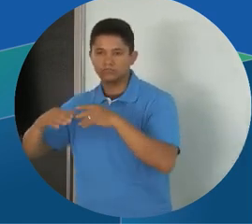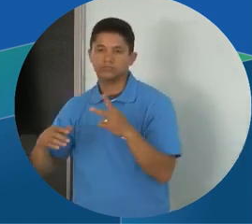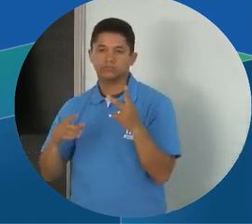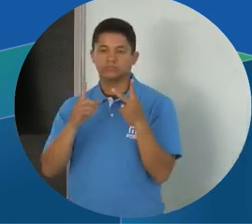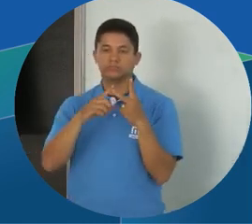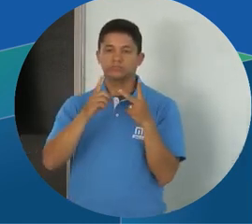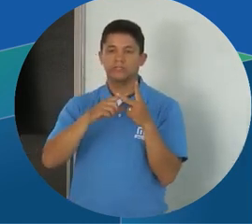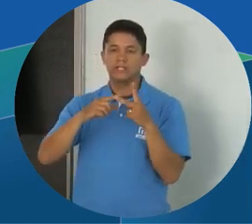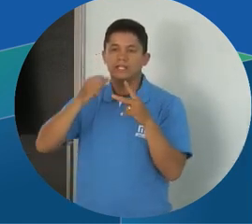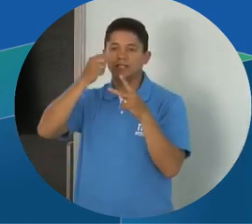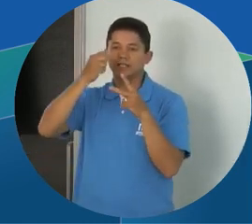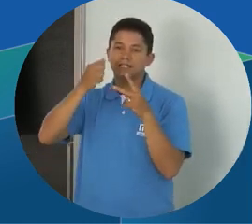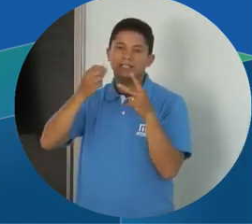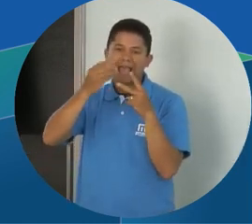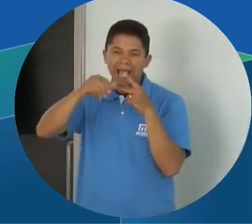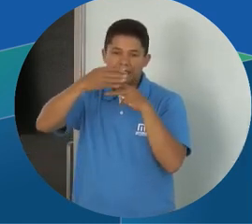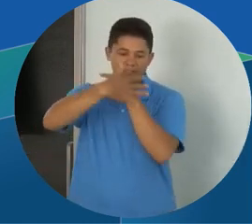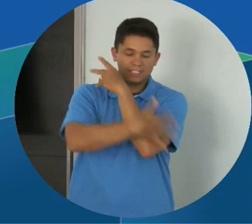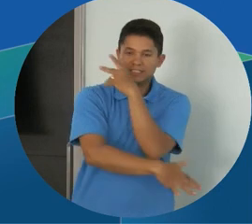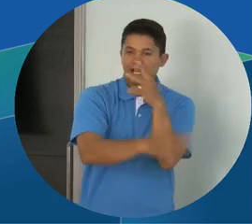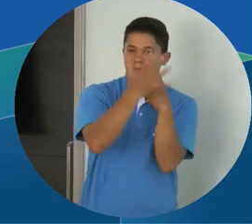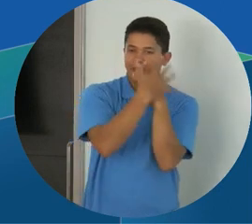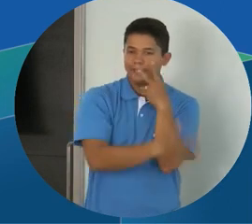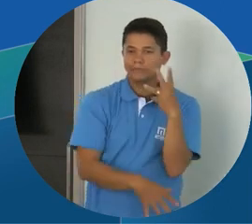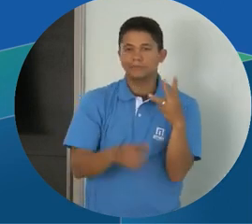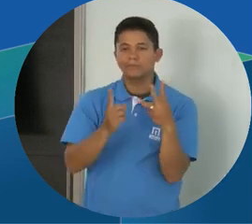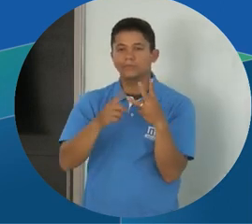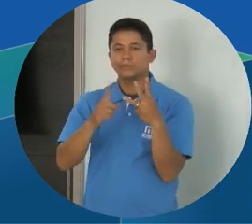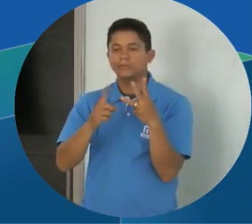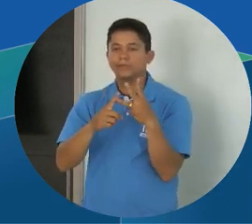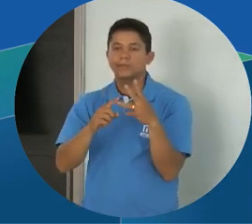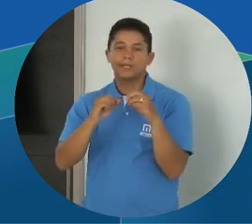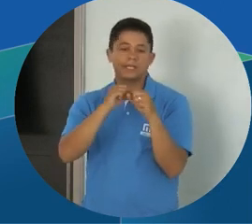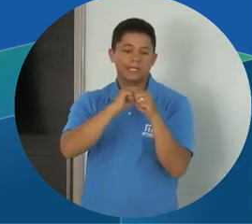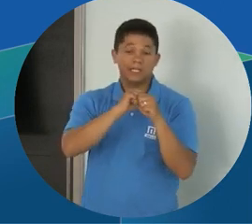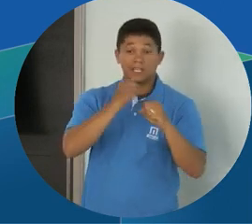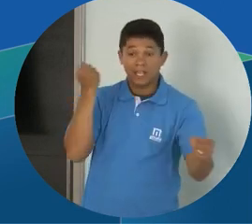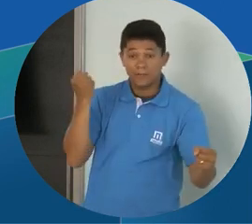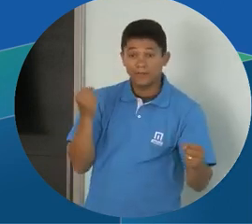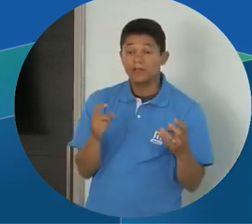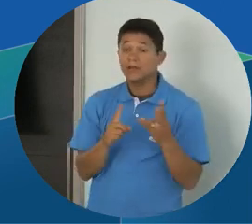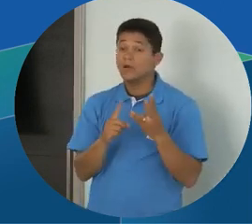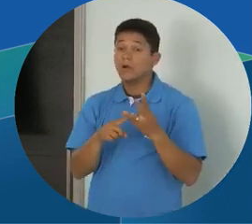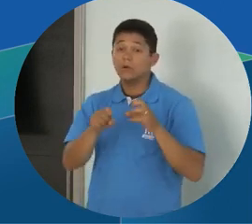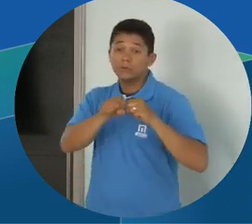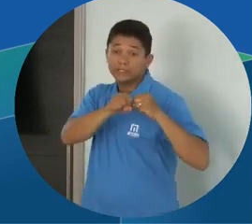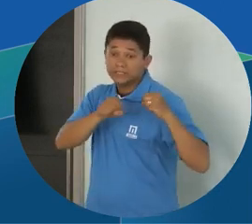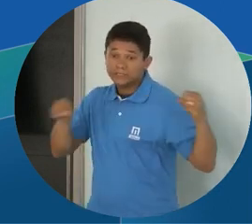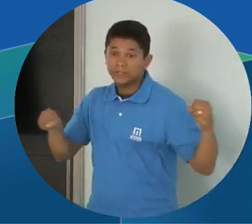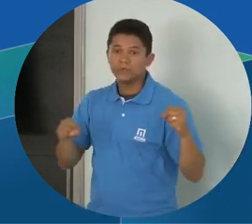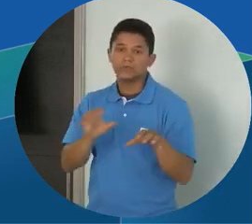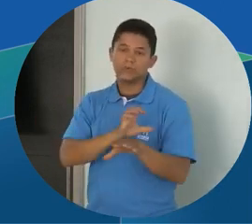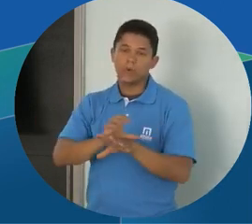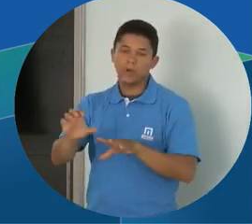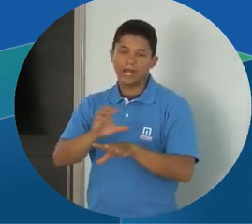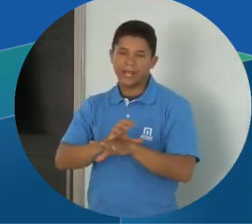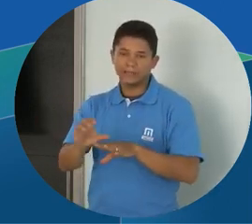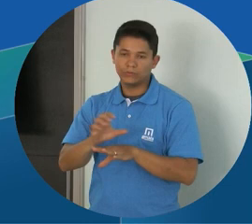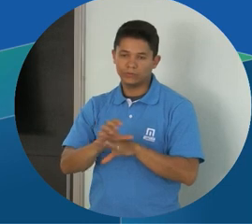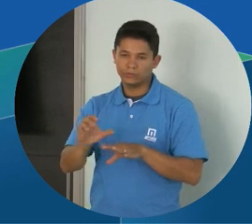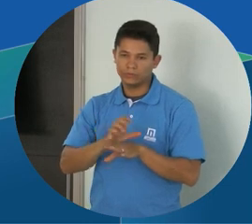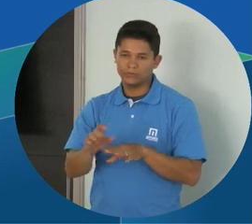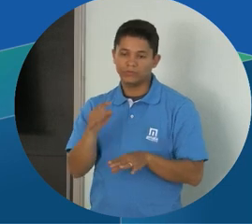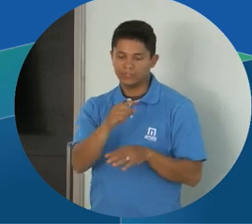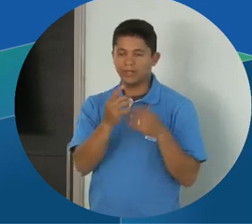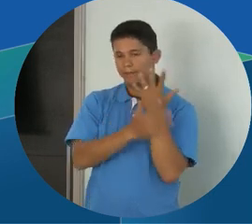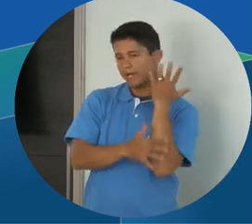deslizamento, tombamento e tensões admissíveis na base, no concreto da barragem e na